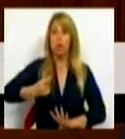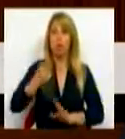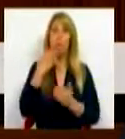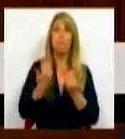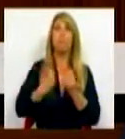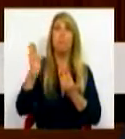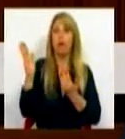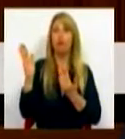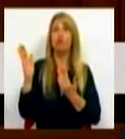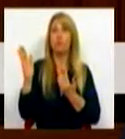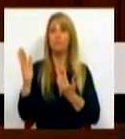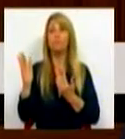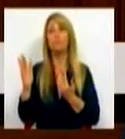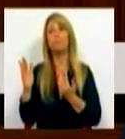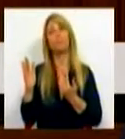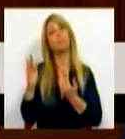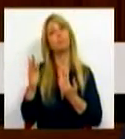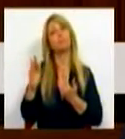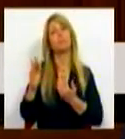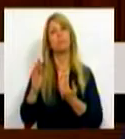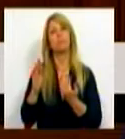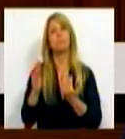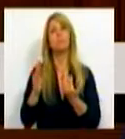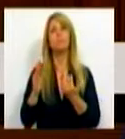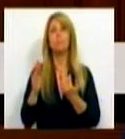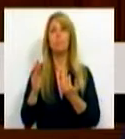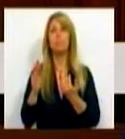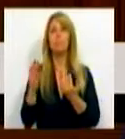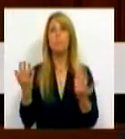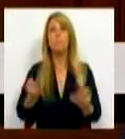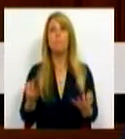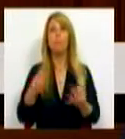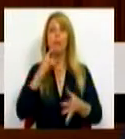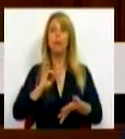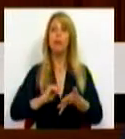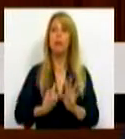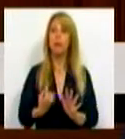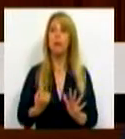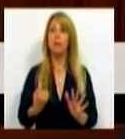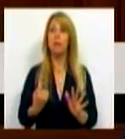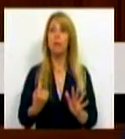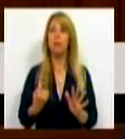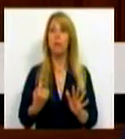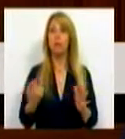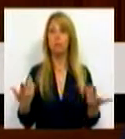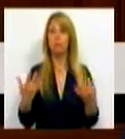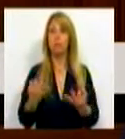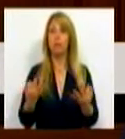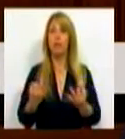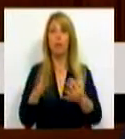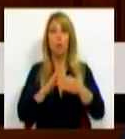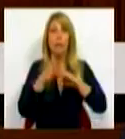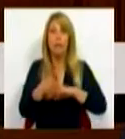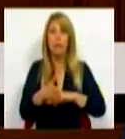básico das operações, de facto, portanto, era necessário, digamos, intervenções manuais